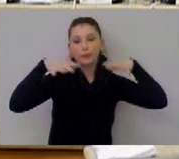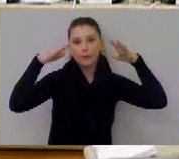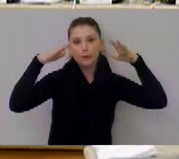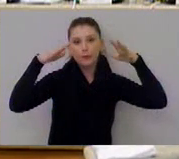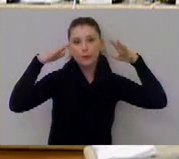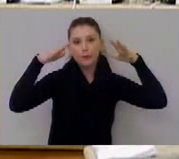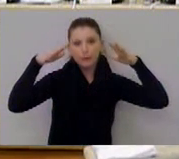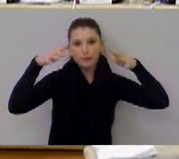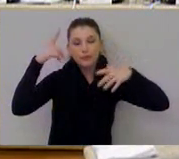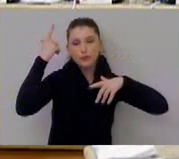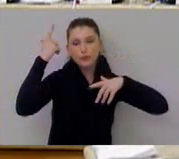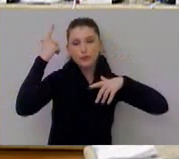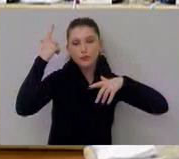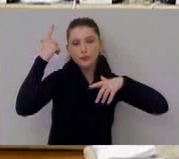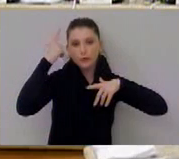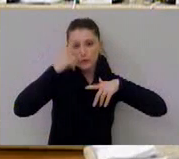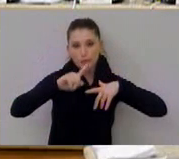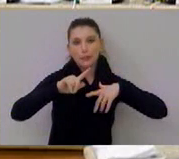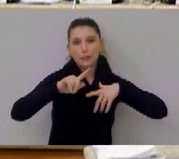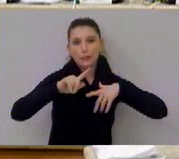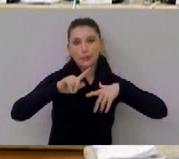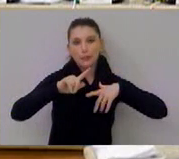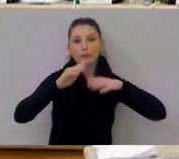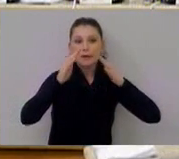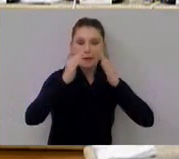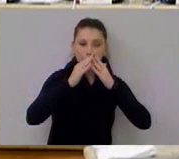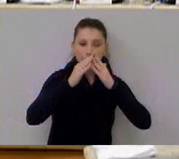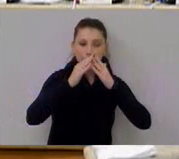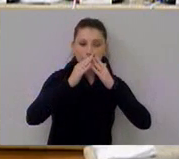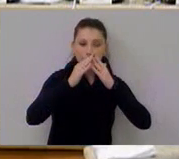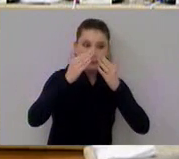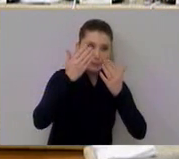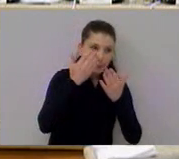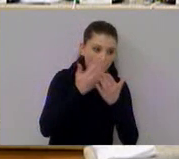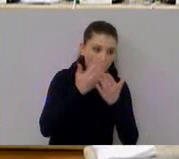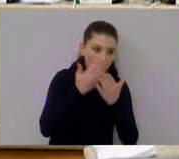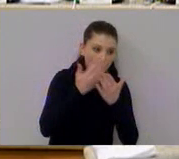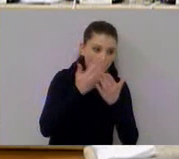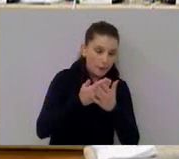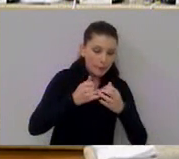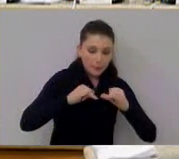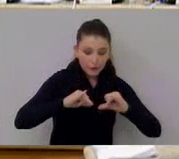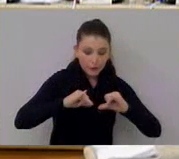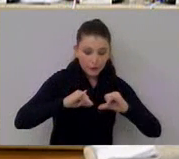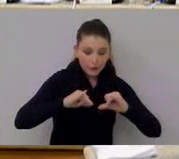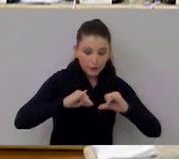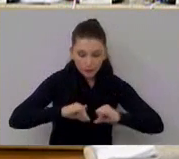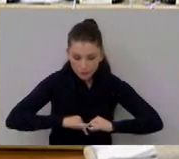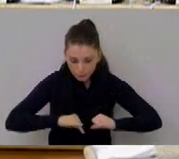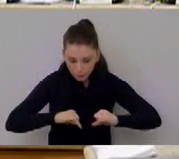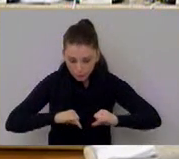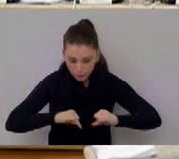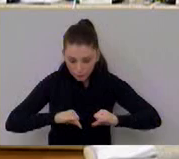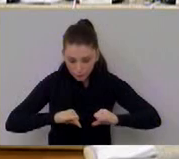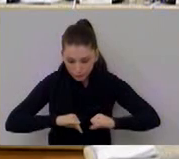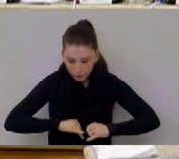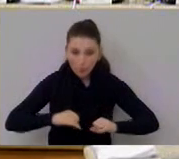A escola que sofre o dano, é o posto de